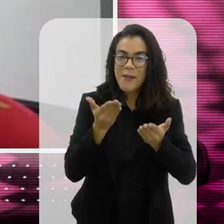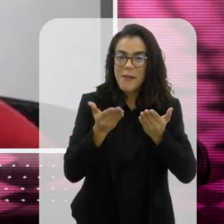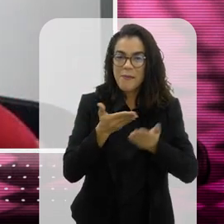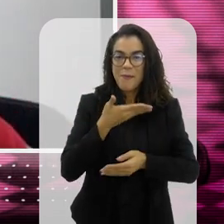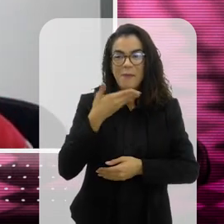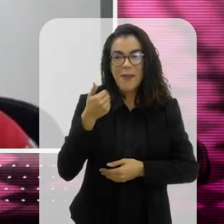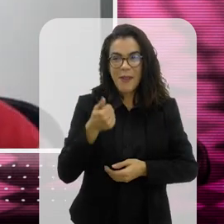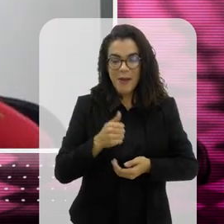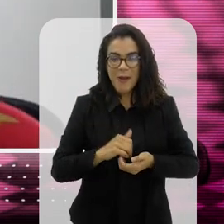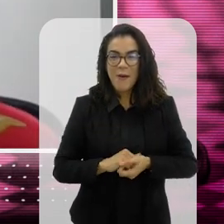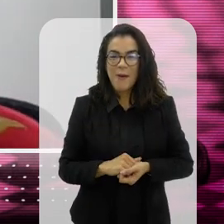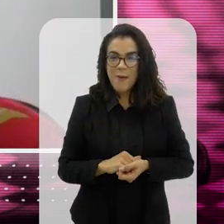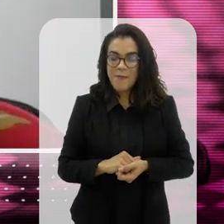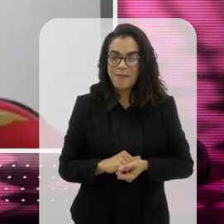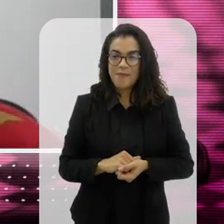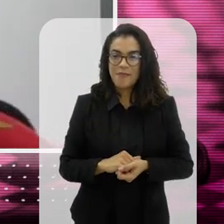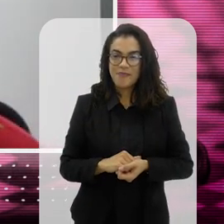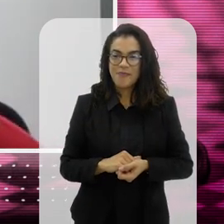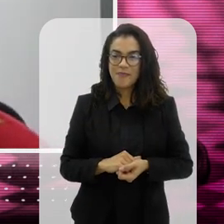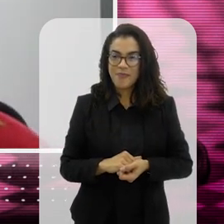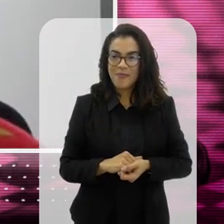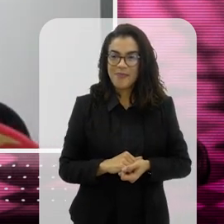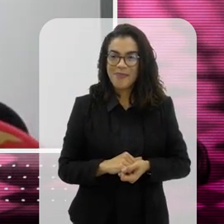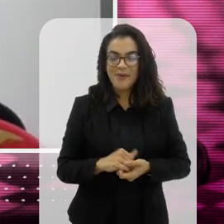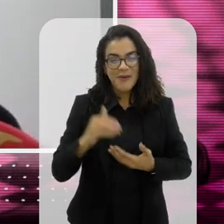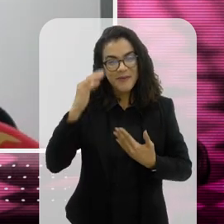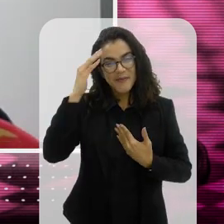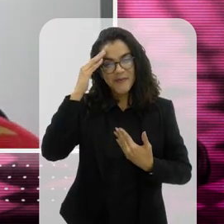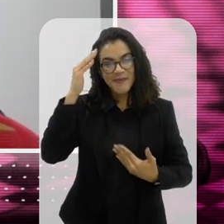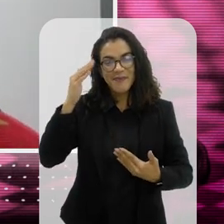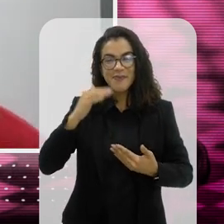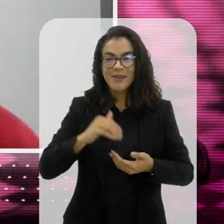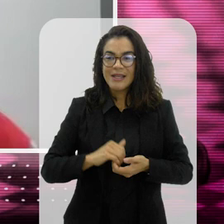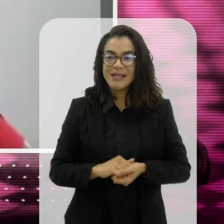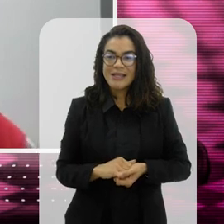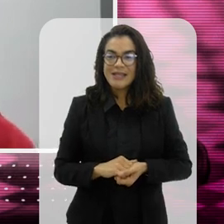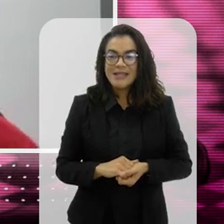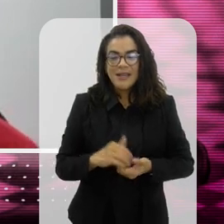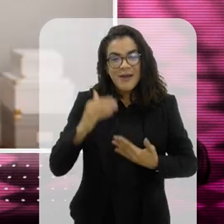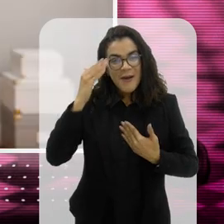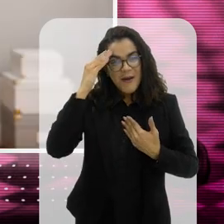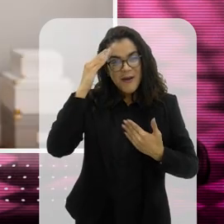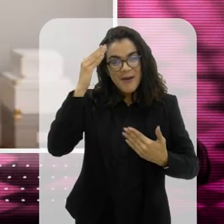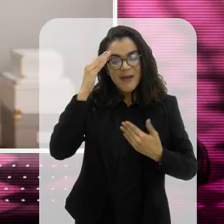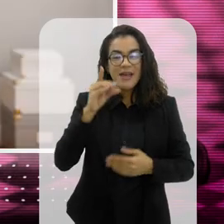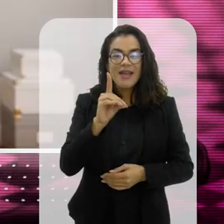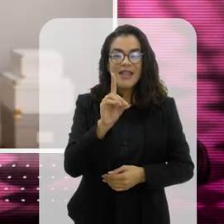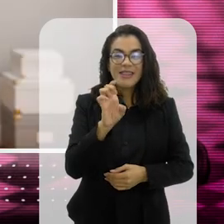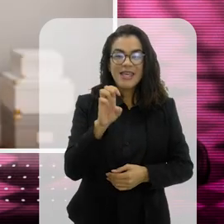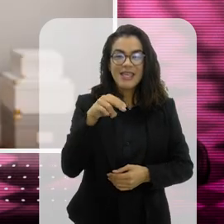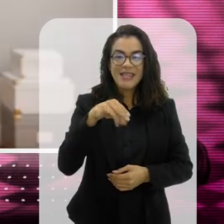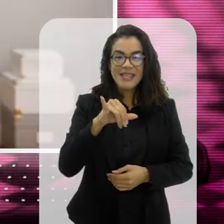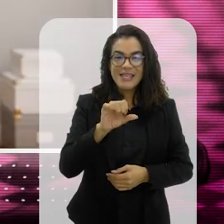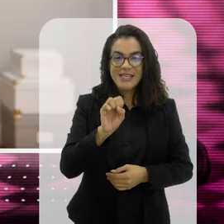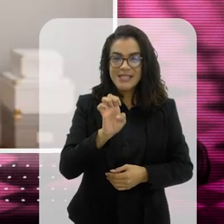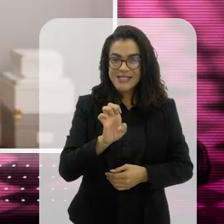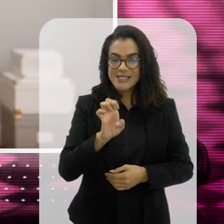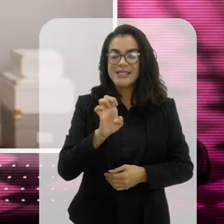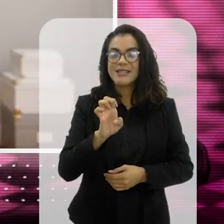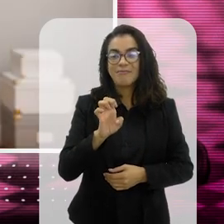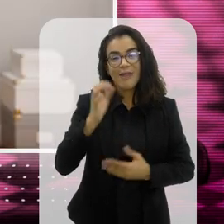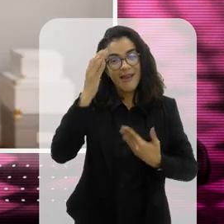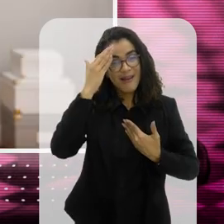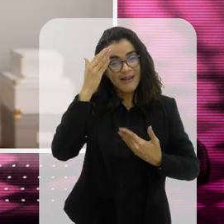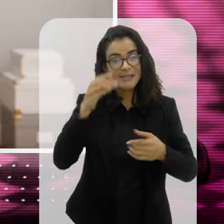equilíbrio maior entre esses papéis, né? Essa divisão de papéis. É isso, obrigada. Verdade. Mais uma vez, muito obrigada,